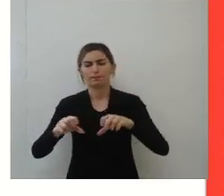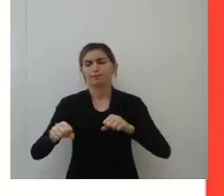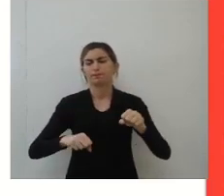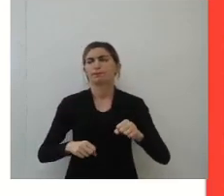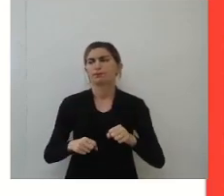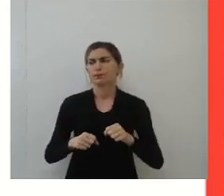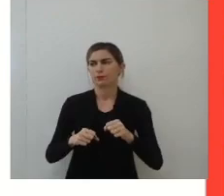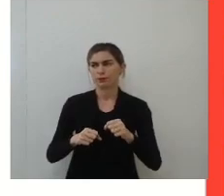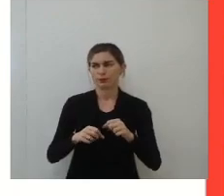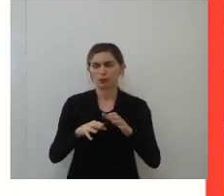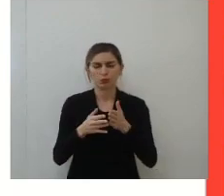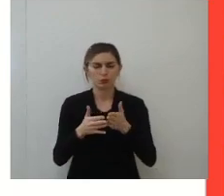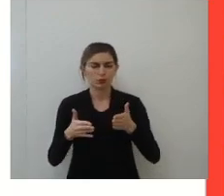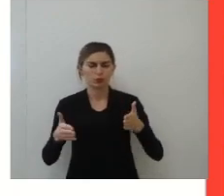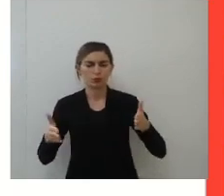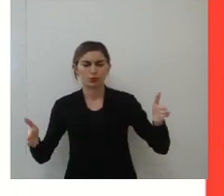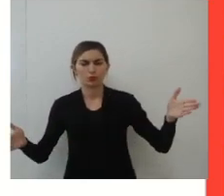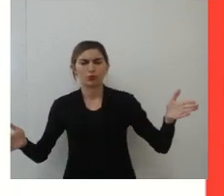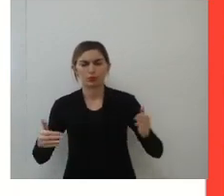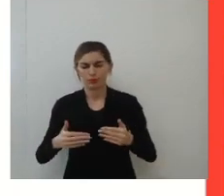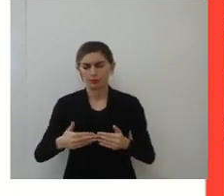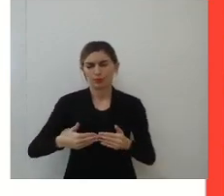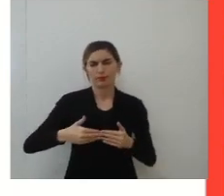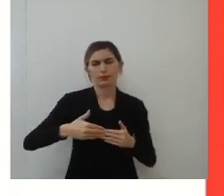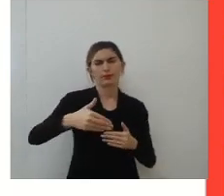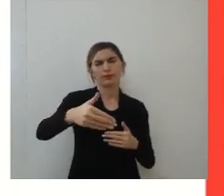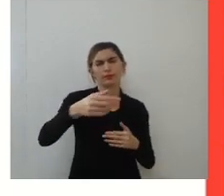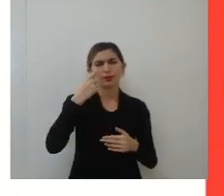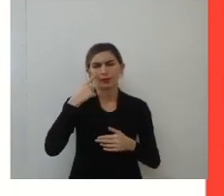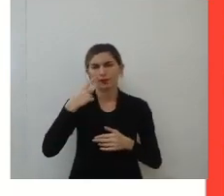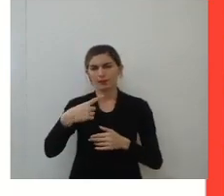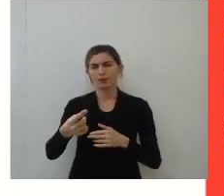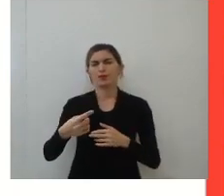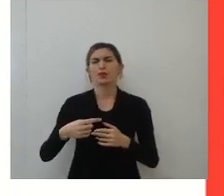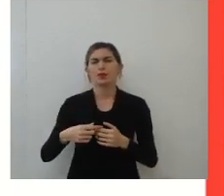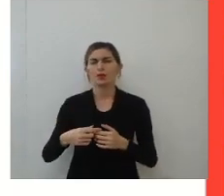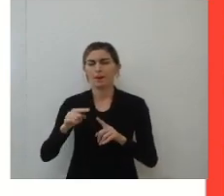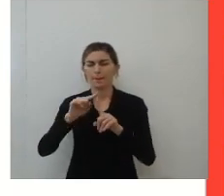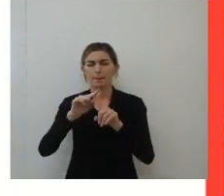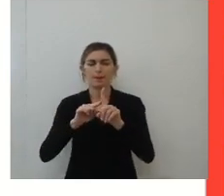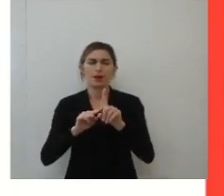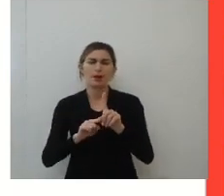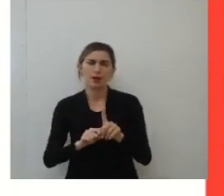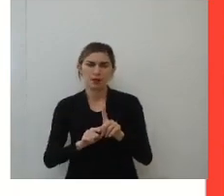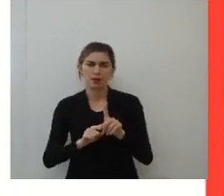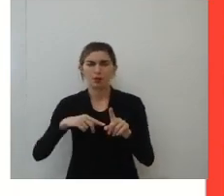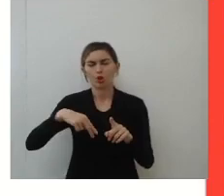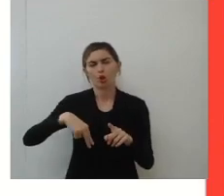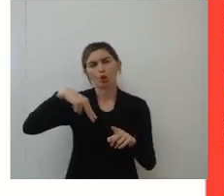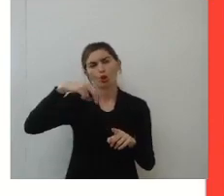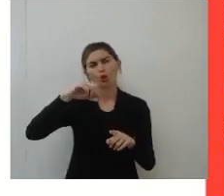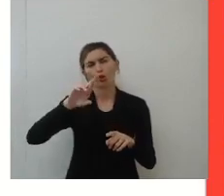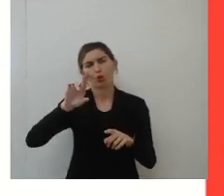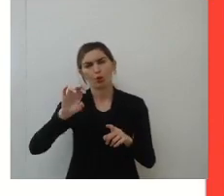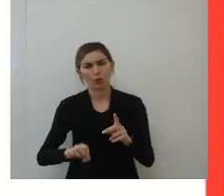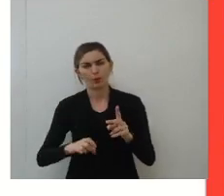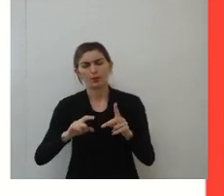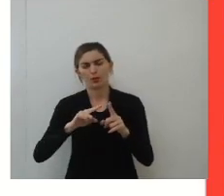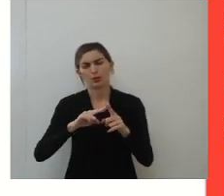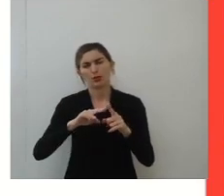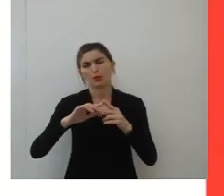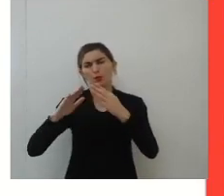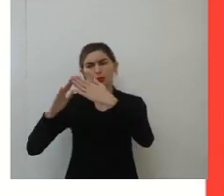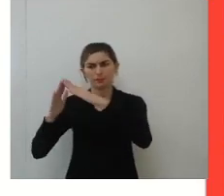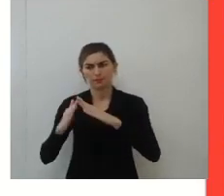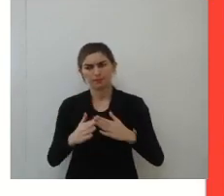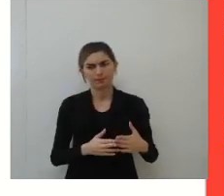maneira horizontal. Aí a gente tem o avanço dos bairros nobres sobre as